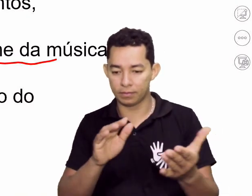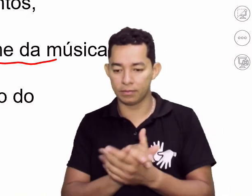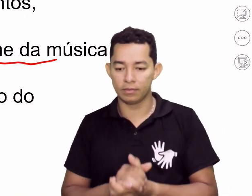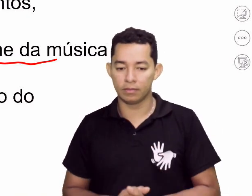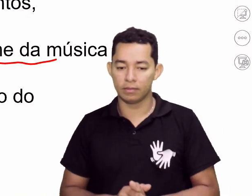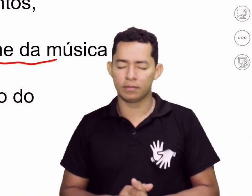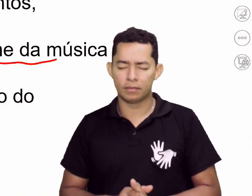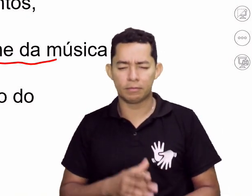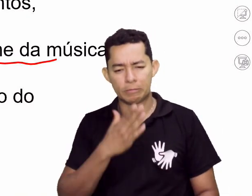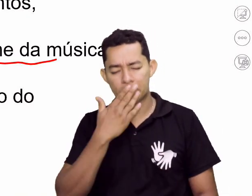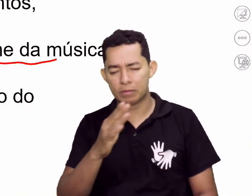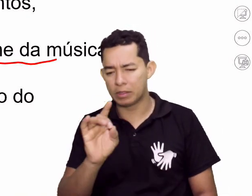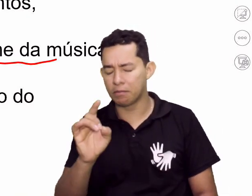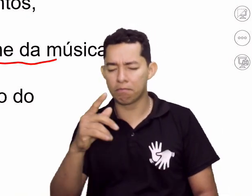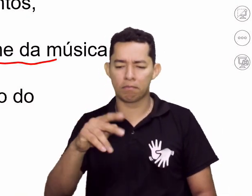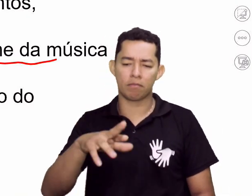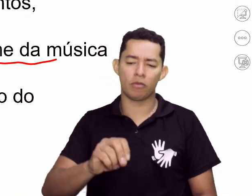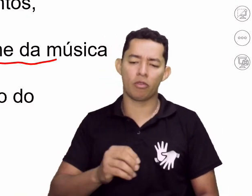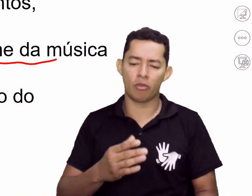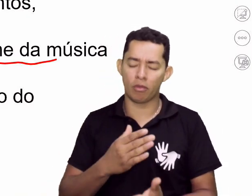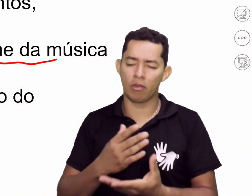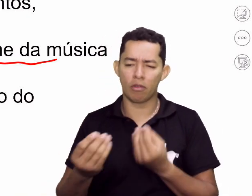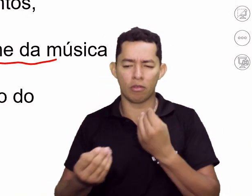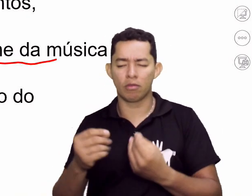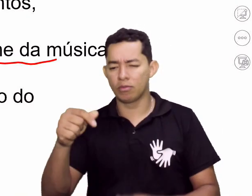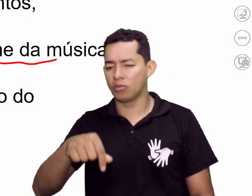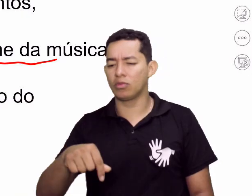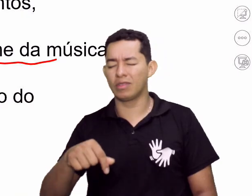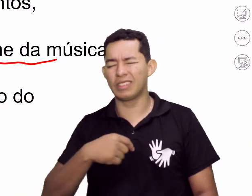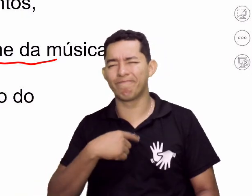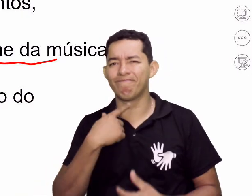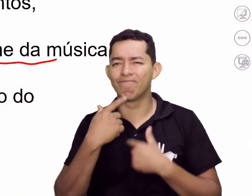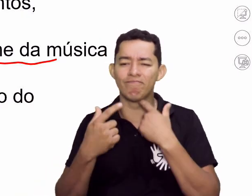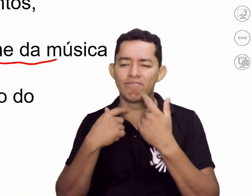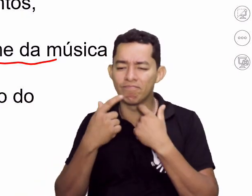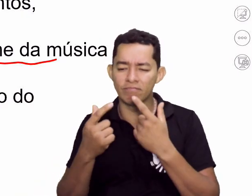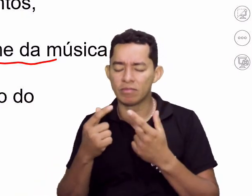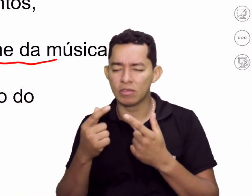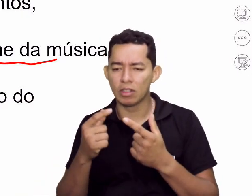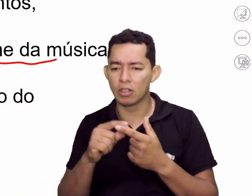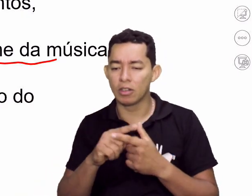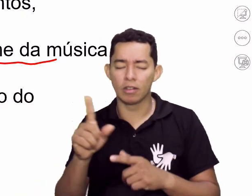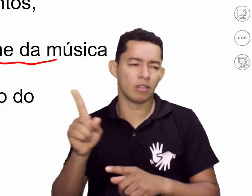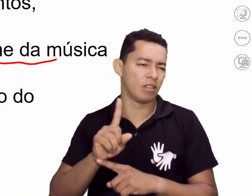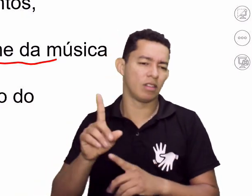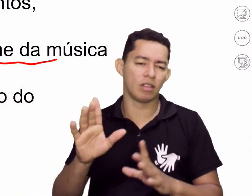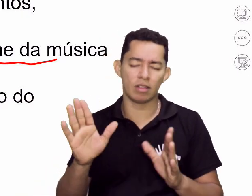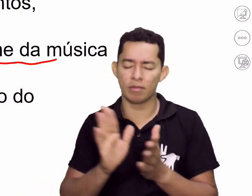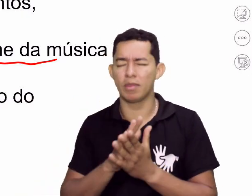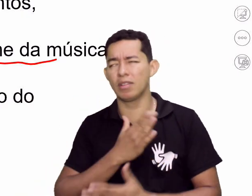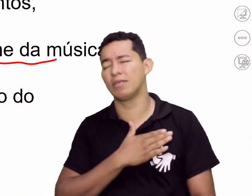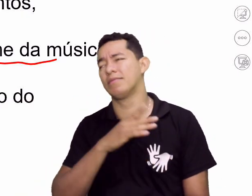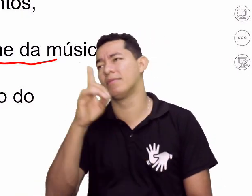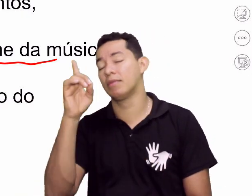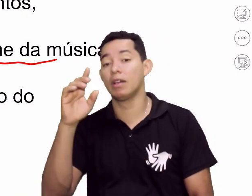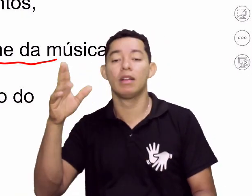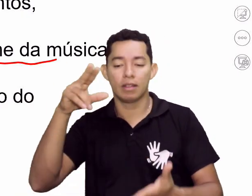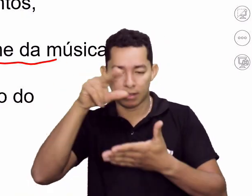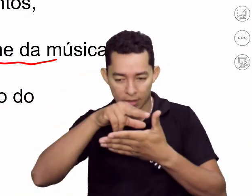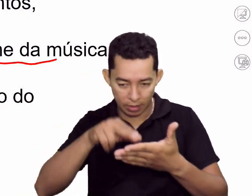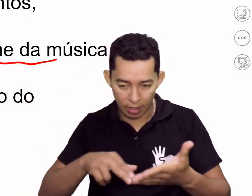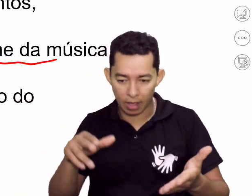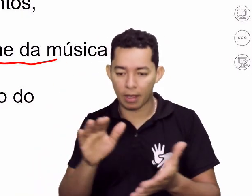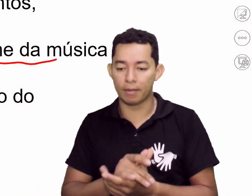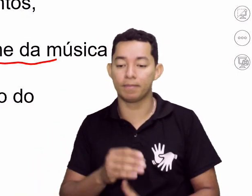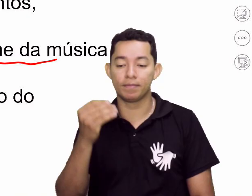só pedindo, prof, como é que é isso aqui? Professor, eu estou com dúvida, não sei o quê, lá vem de novo, meu Deus do céu, lê aí,